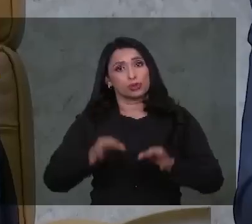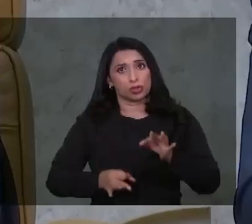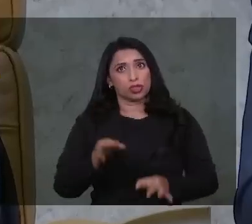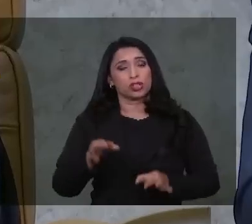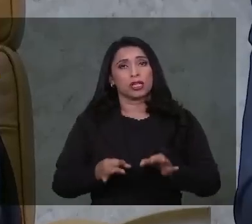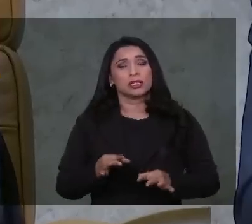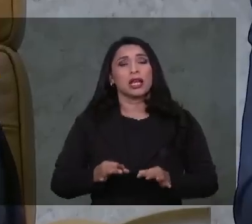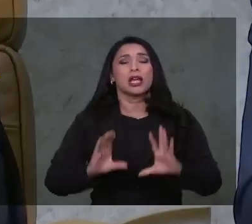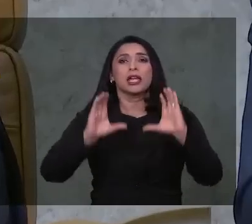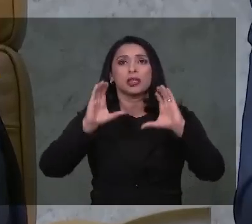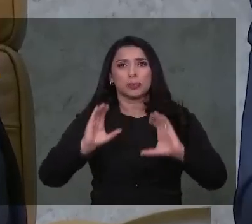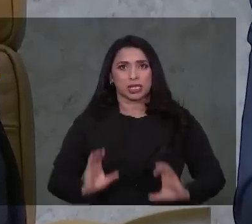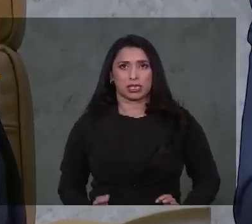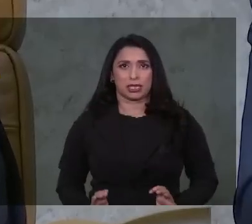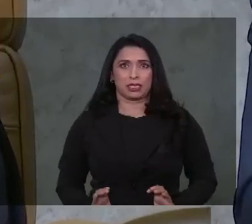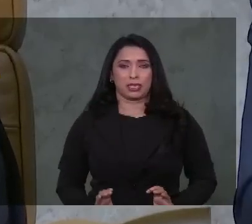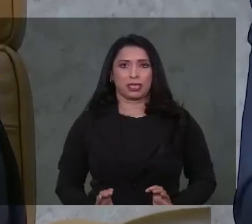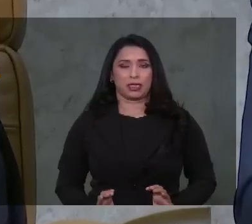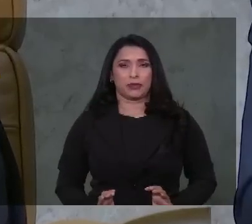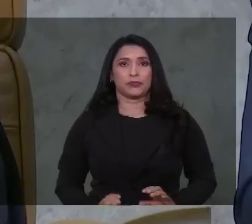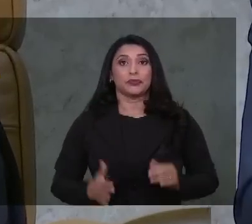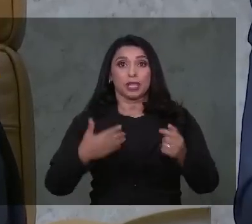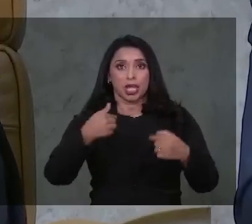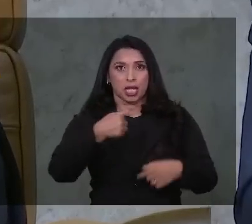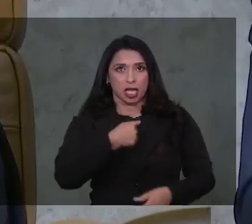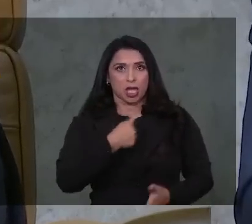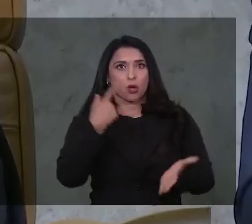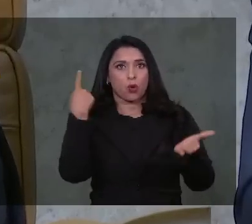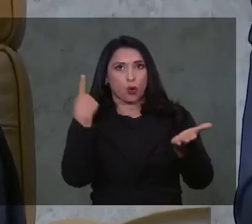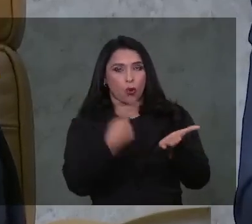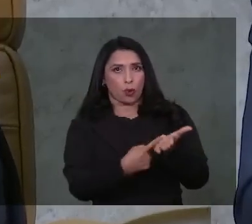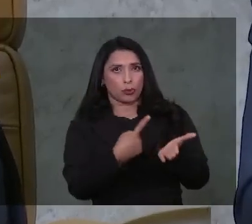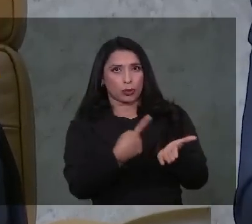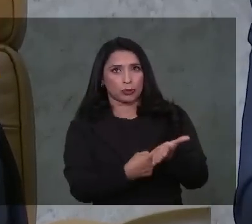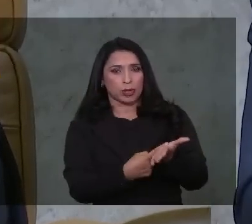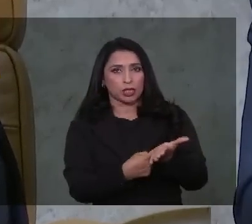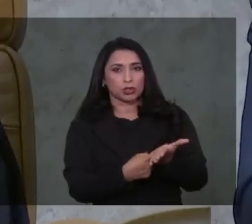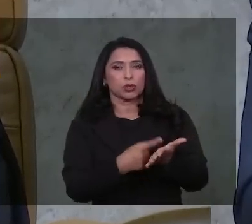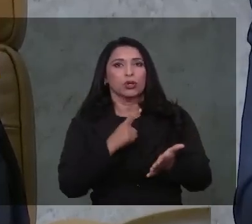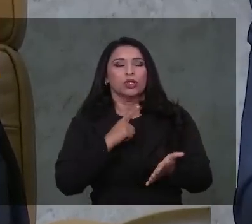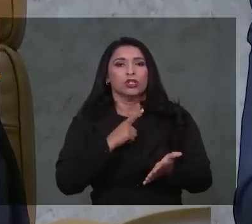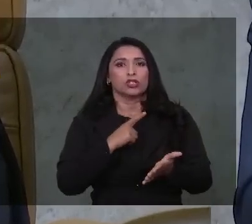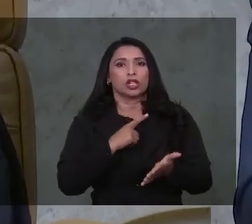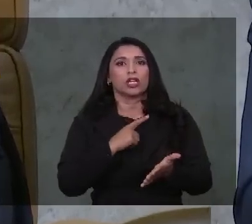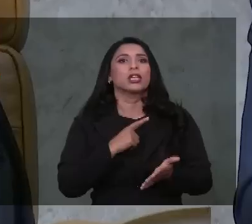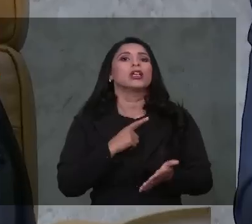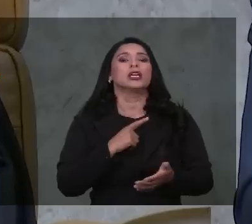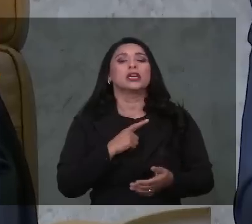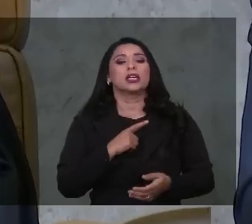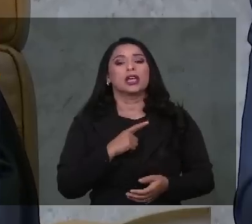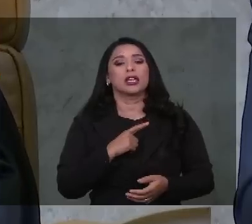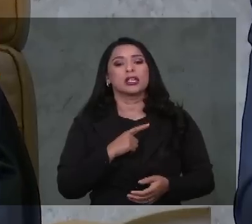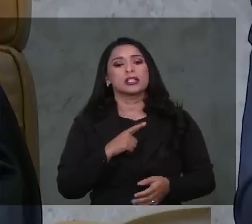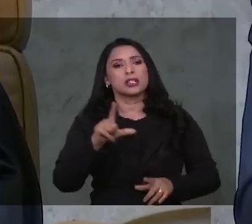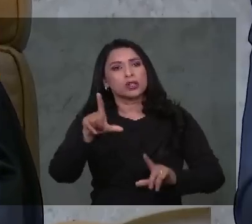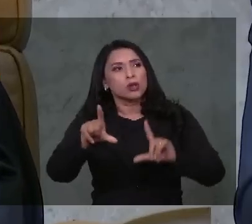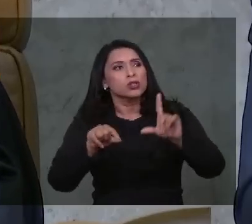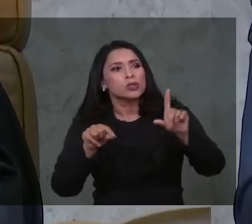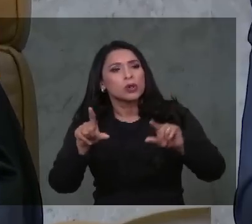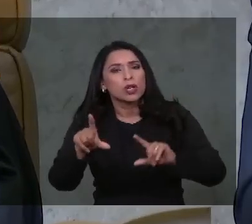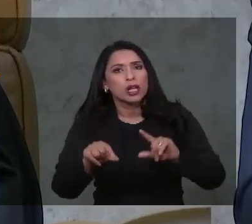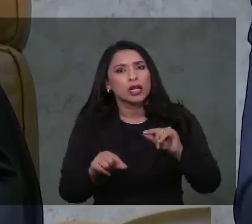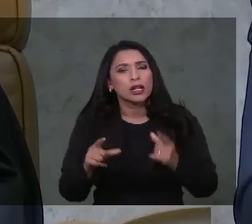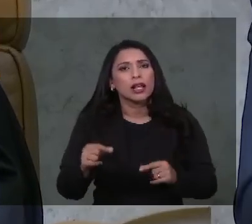a cidadania. Comprometo-me a contribuir para que sejam selecionados com rigor sejam ouvidos e